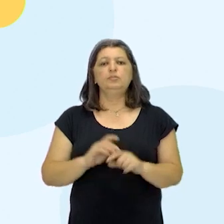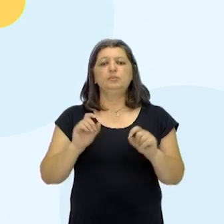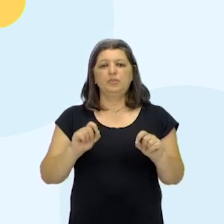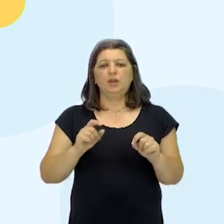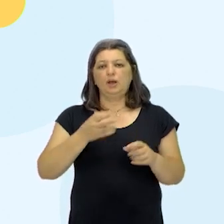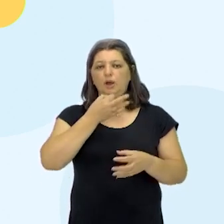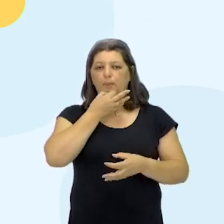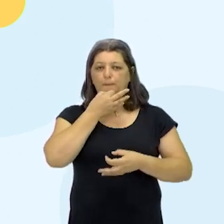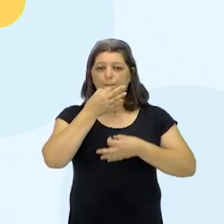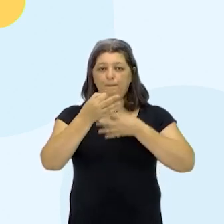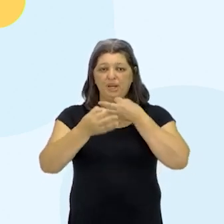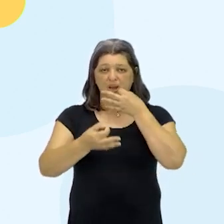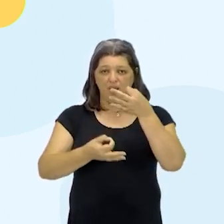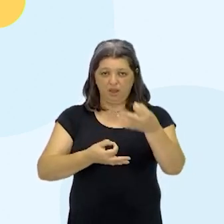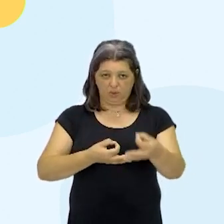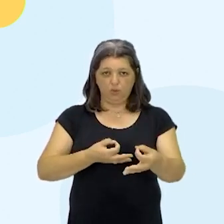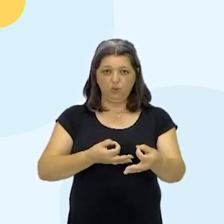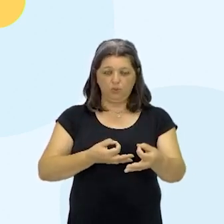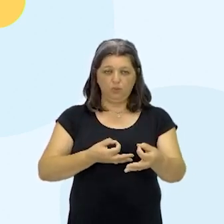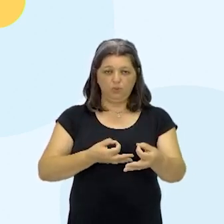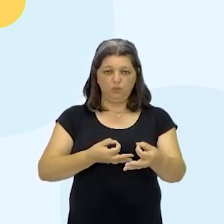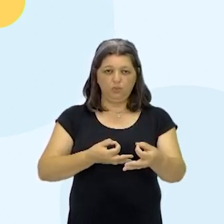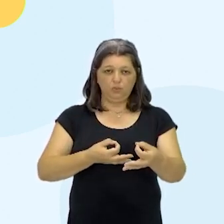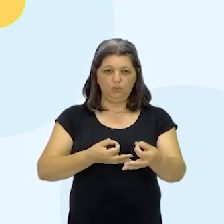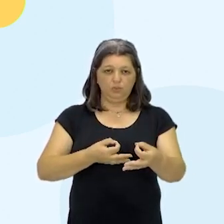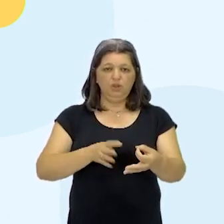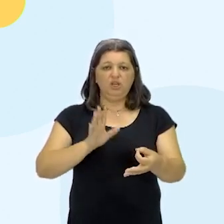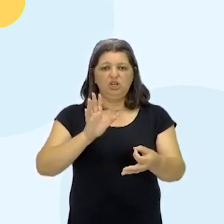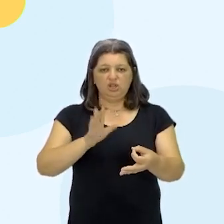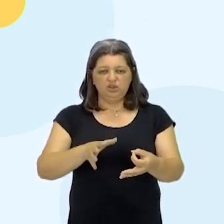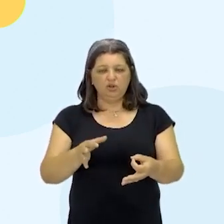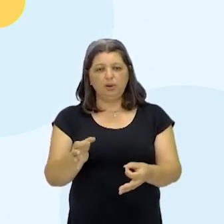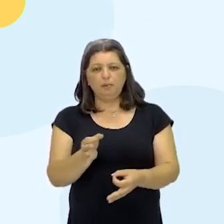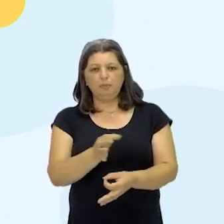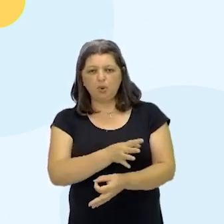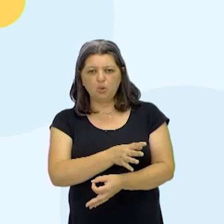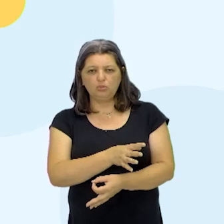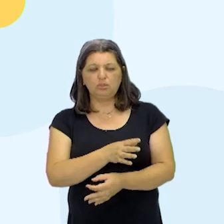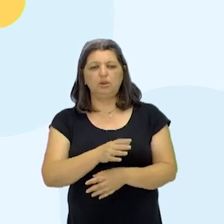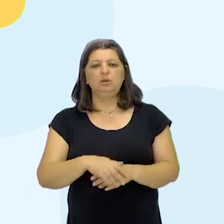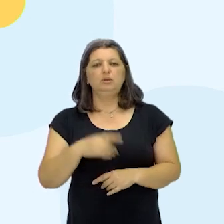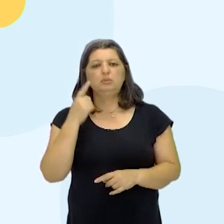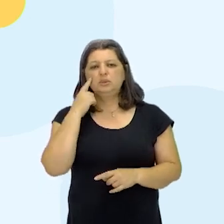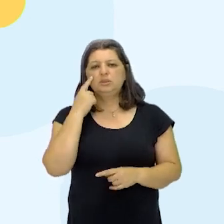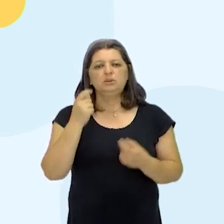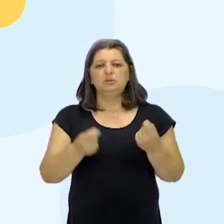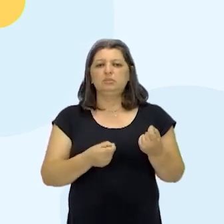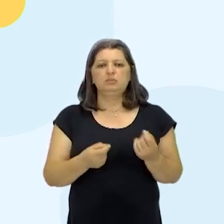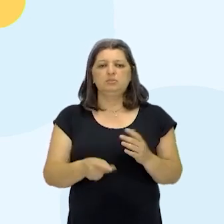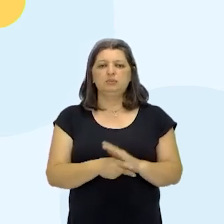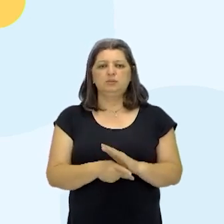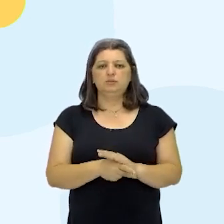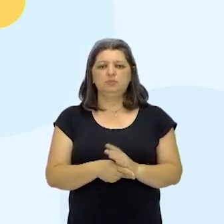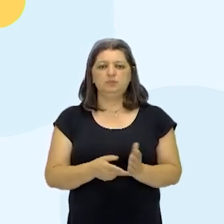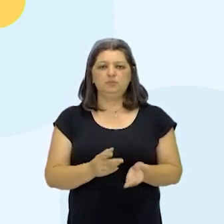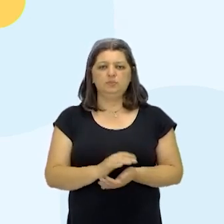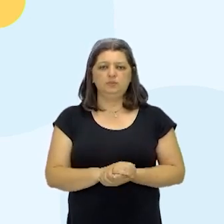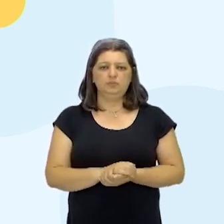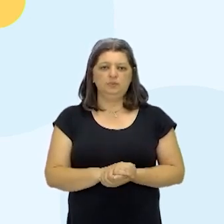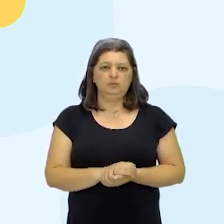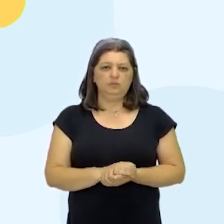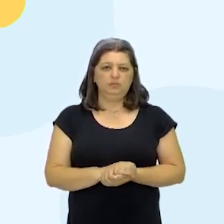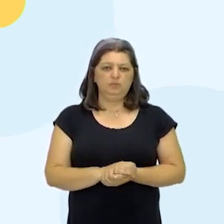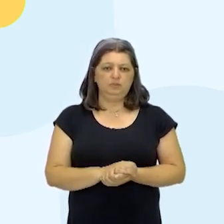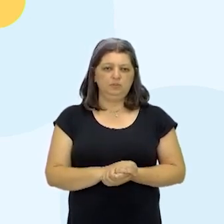opinião, ok, preconcebida, preconceived, that is not based on reason or